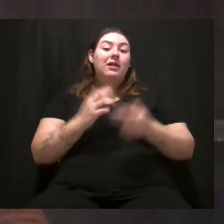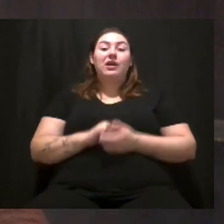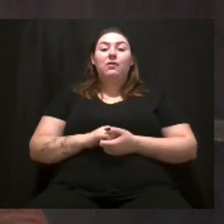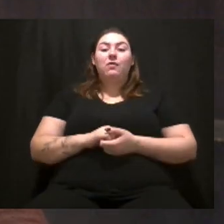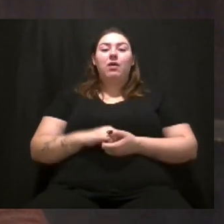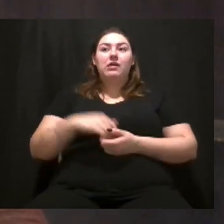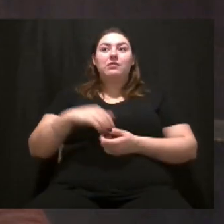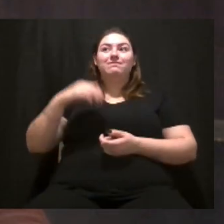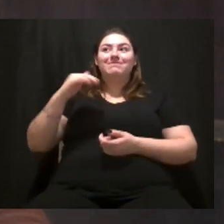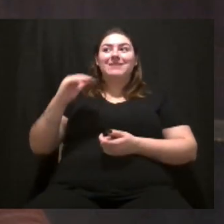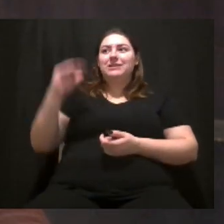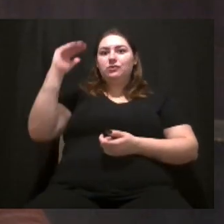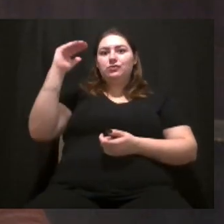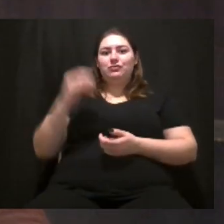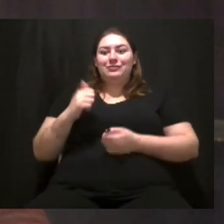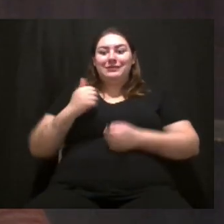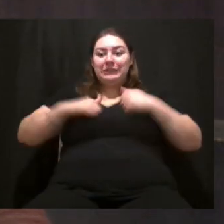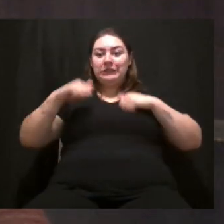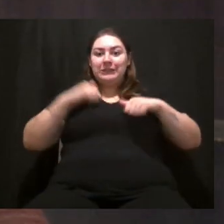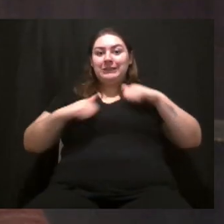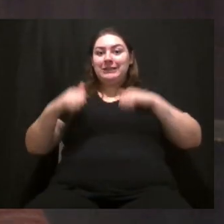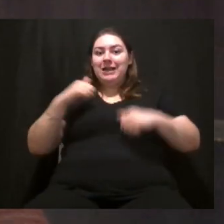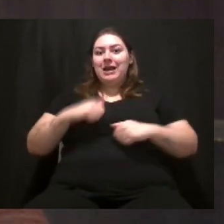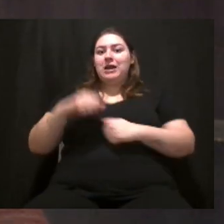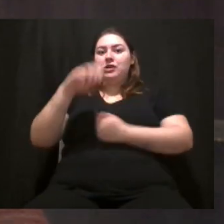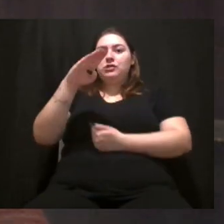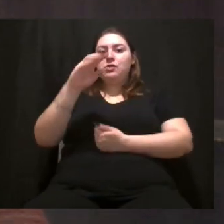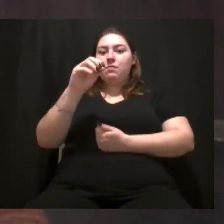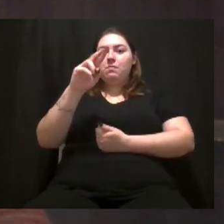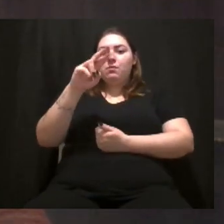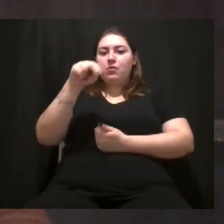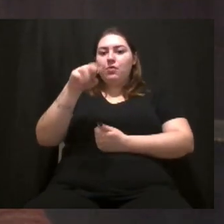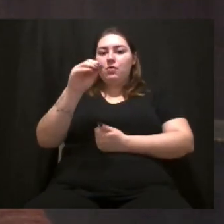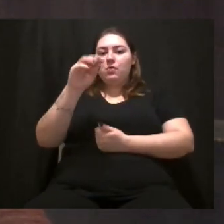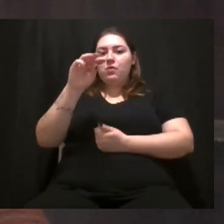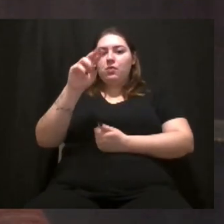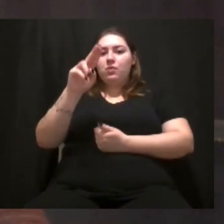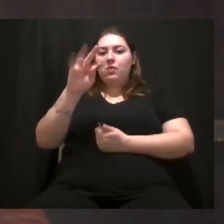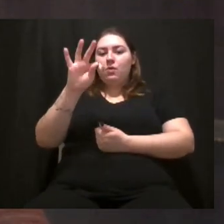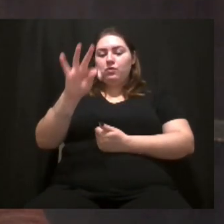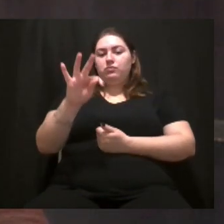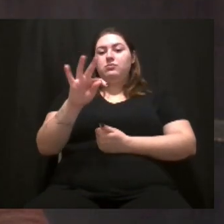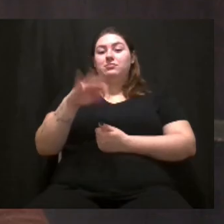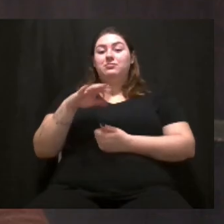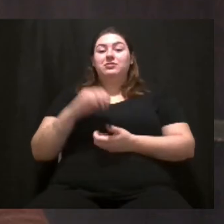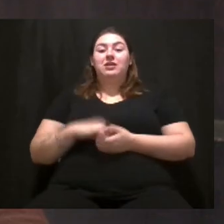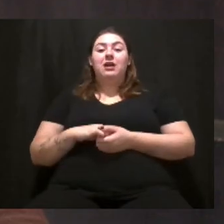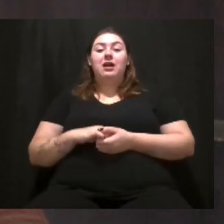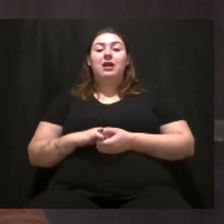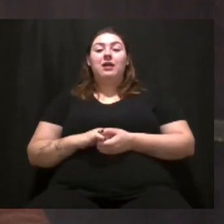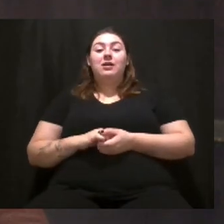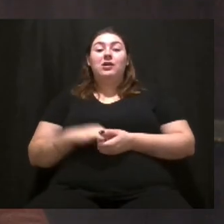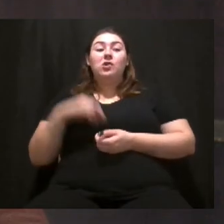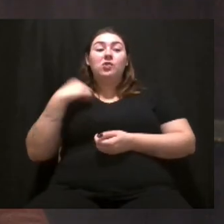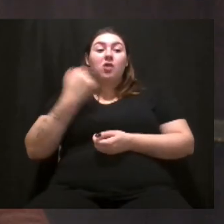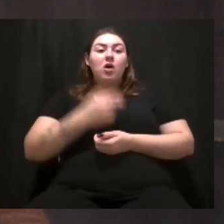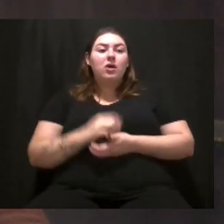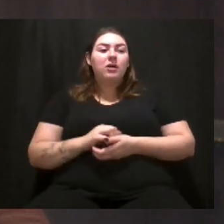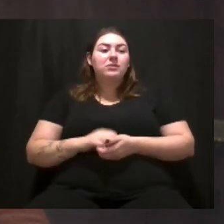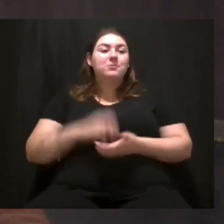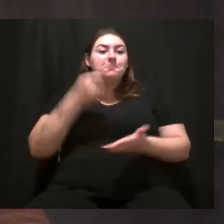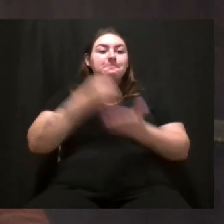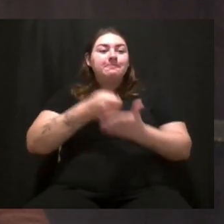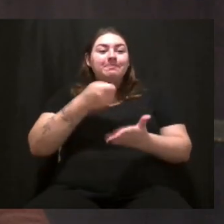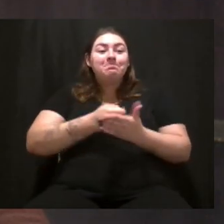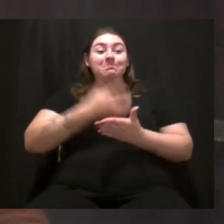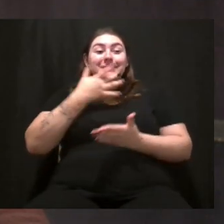com ansiedade, porque a gente muitas vezes tem exigido das pessoas muito pequenininhas, ainda em desenvolvimento, né? Essa